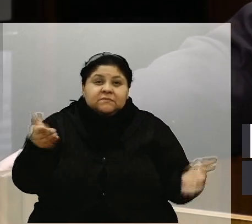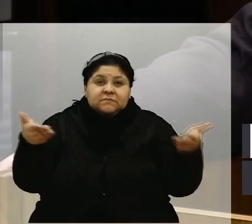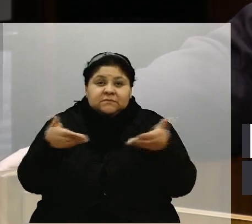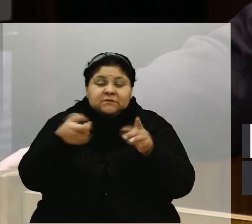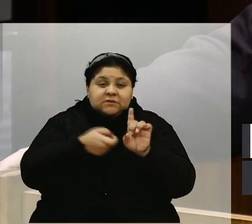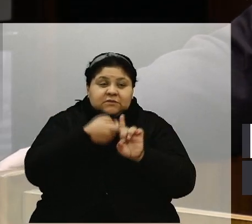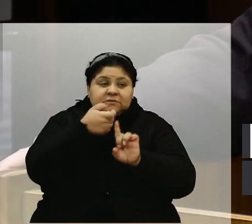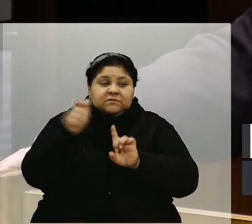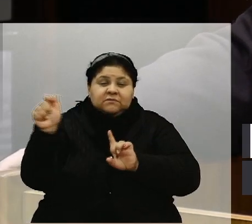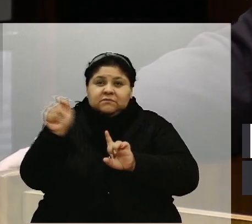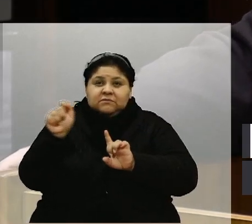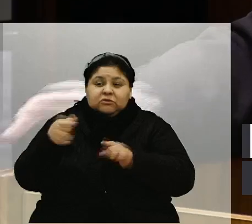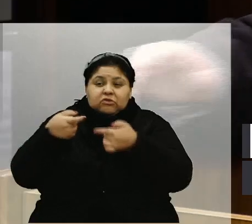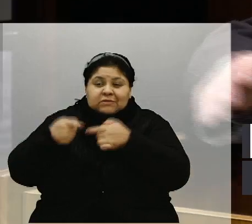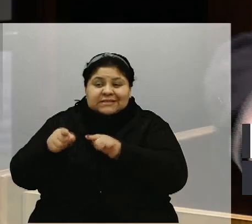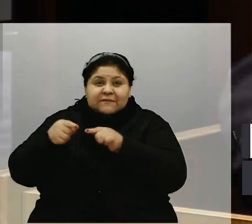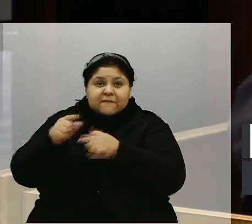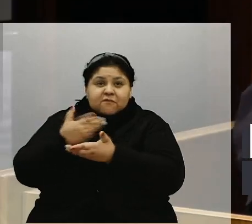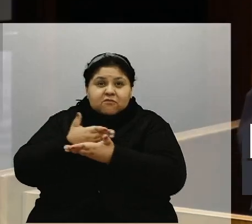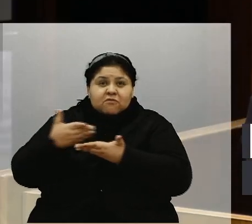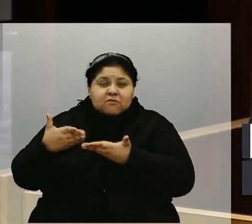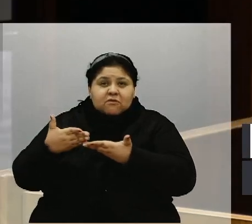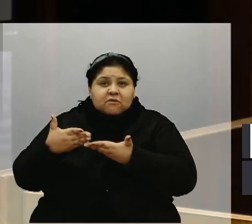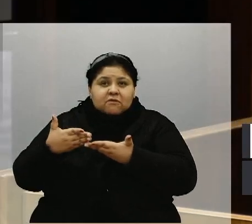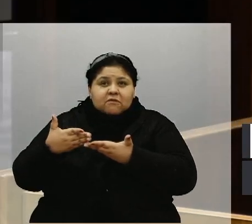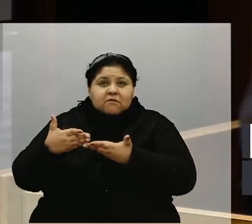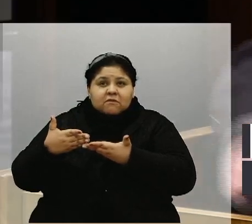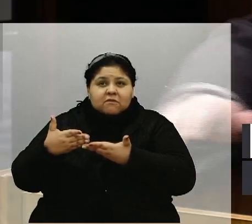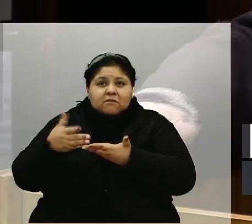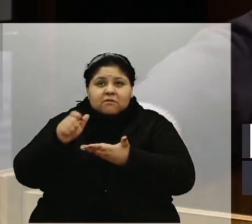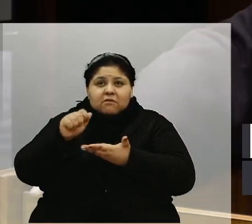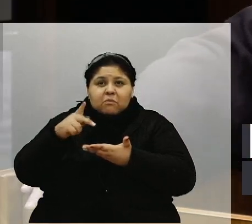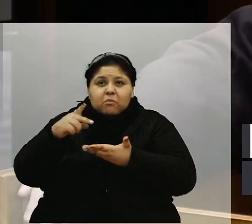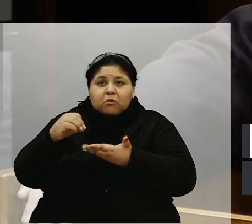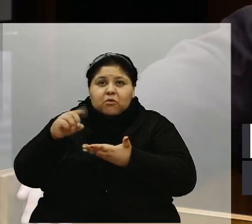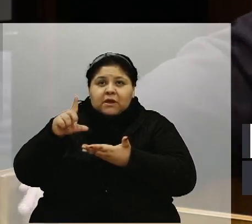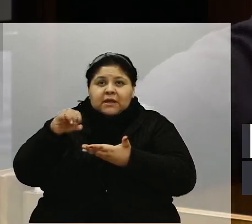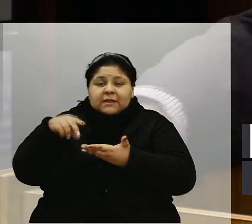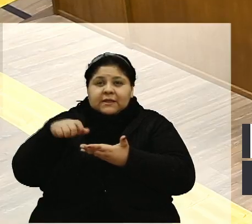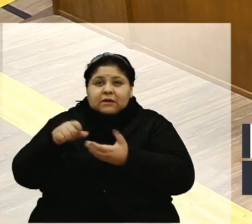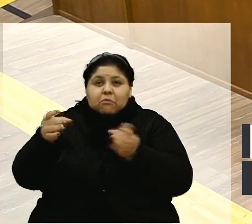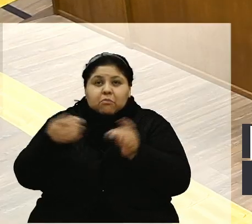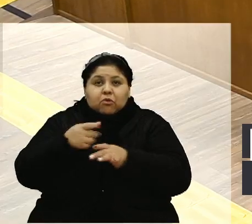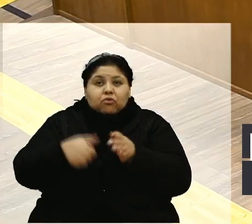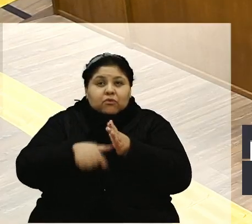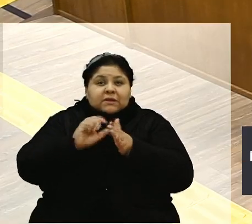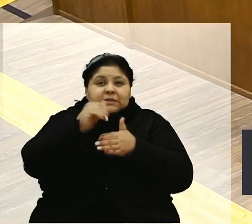agosto o desafio está lançado, e o Apolinário pronto antes das eleições. Obrigado, senhor presidente.